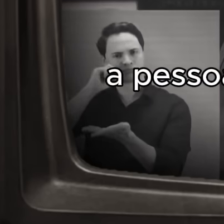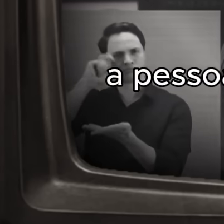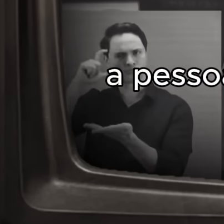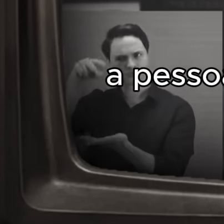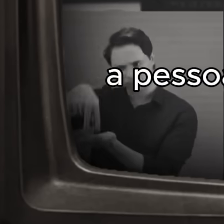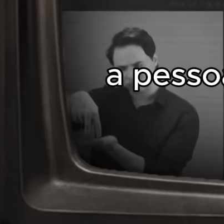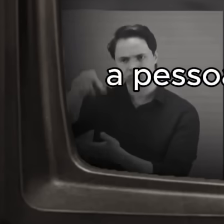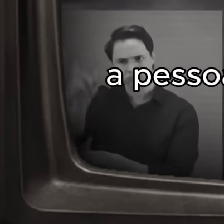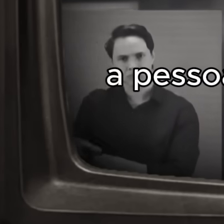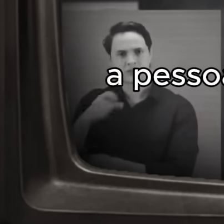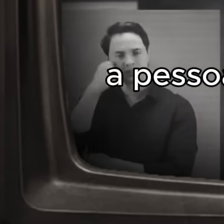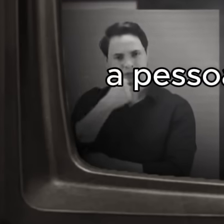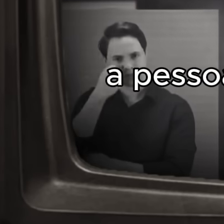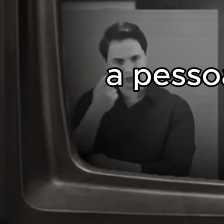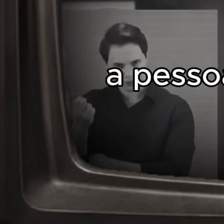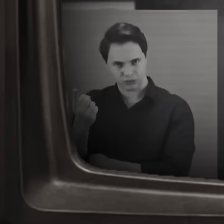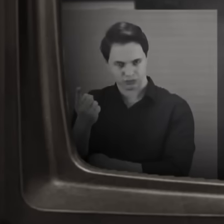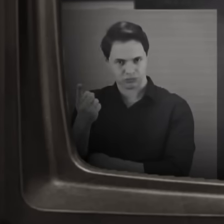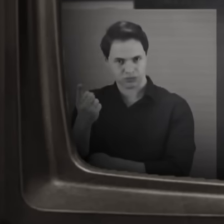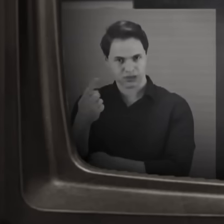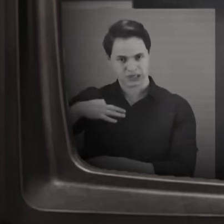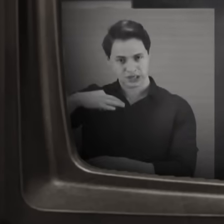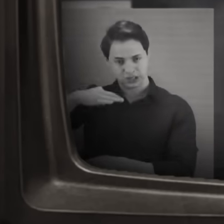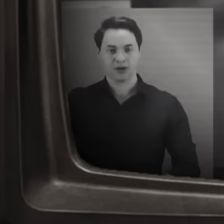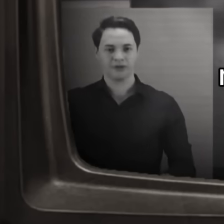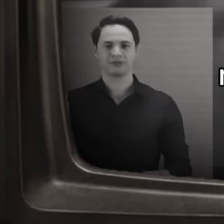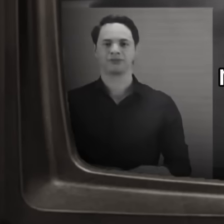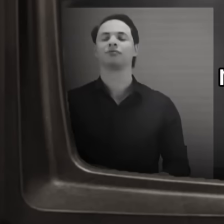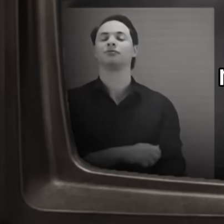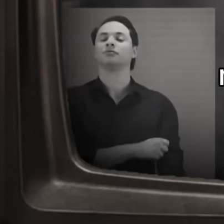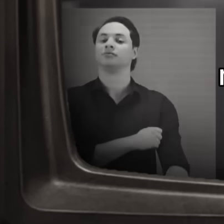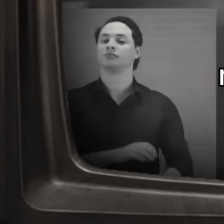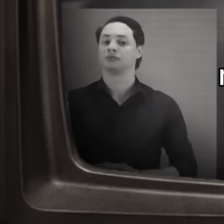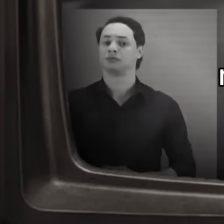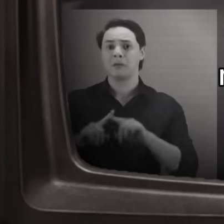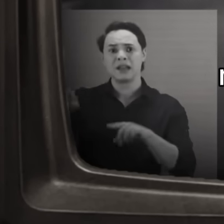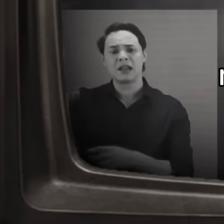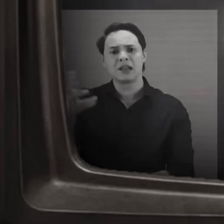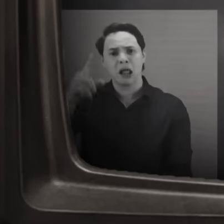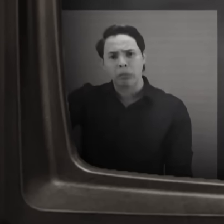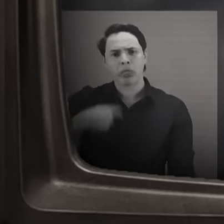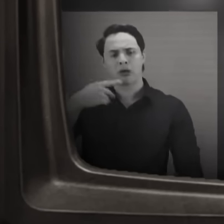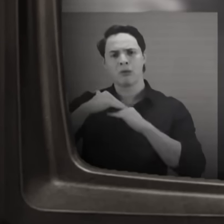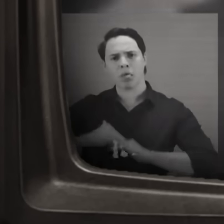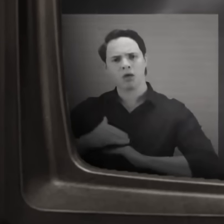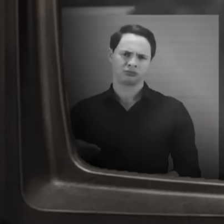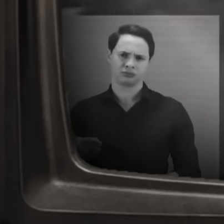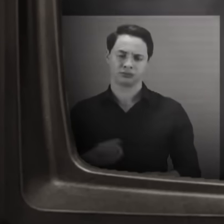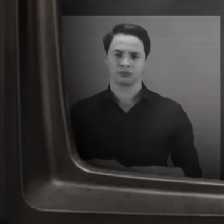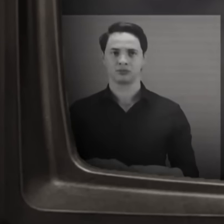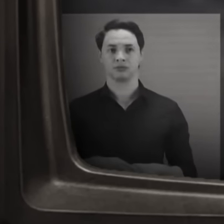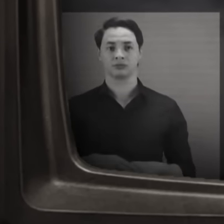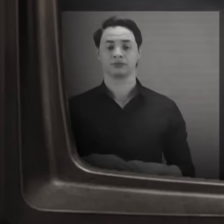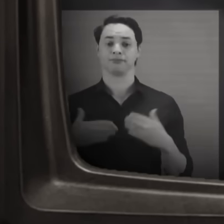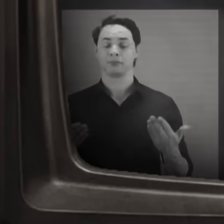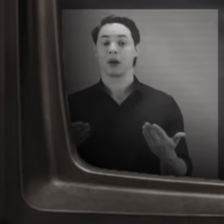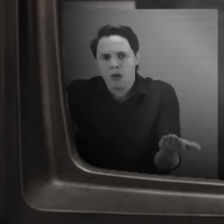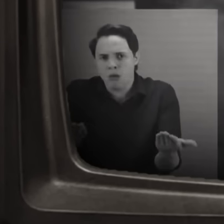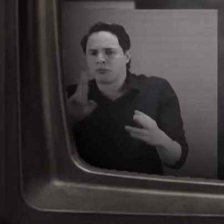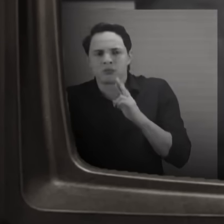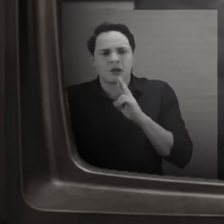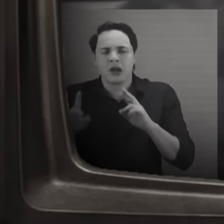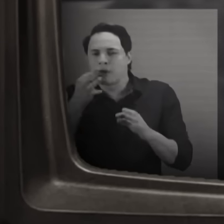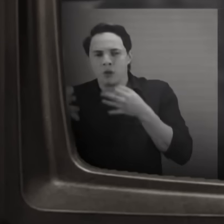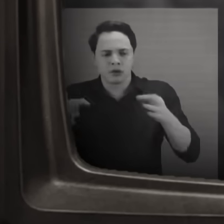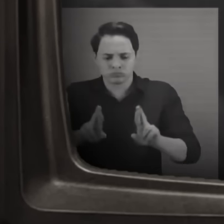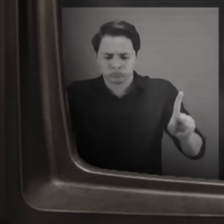a pessoa do senador que era candidato contra o senhor, assim como eu também era candidato. Mas ele resolveu atacar a minha pessoa, né? Eu costumo dizer que nós podemos ser adversários no campo